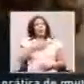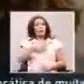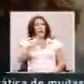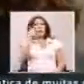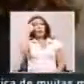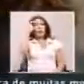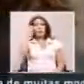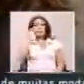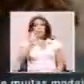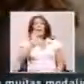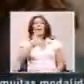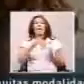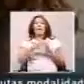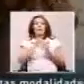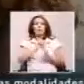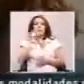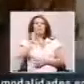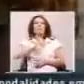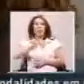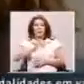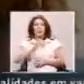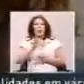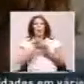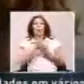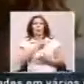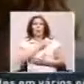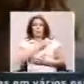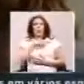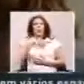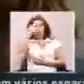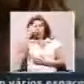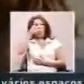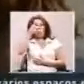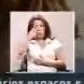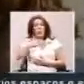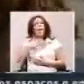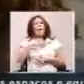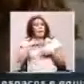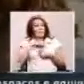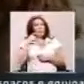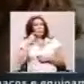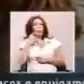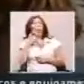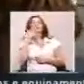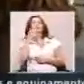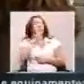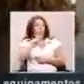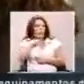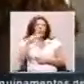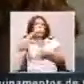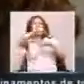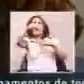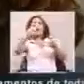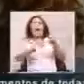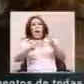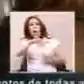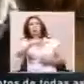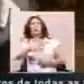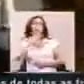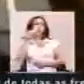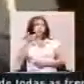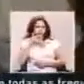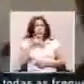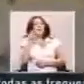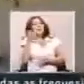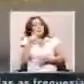mais que de facto, a Federação Académica do Porto compreende o fenómeno, aceita o fenómeno e pensa que há mais valias, como também poderá haver, em alguns casos, excessos. Esses